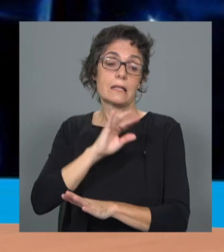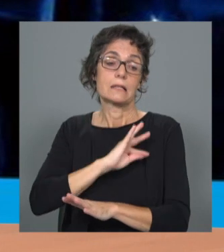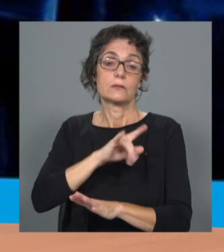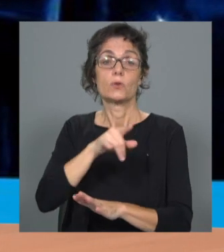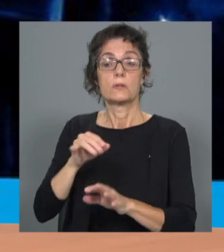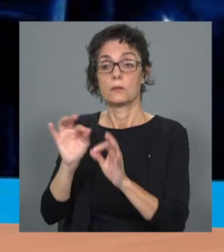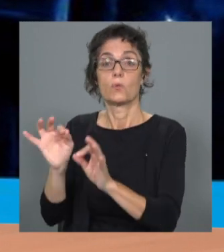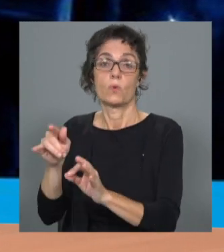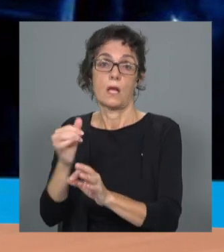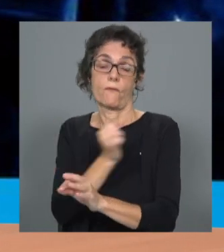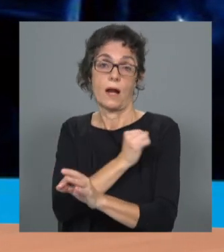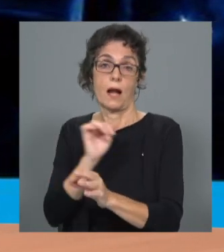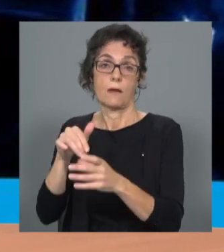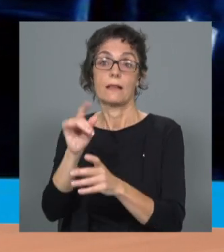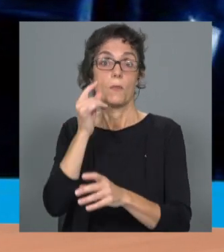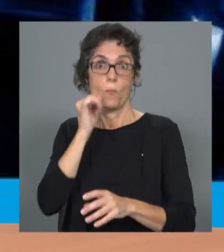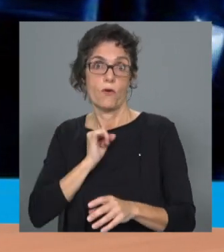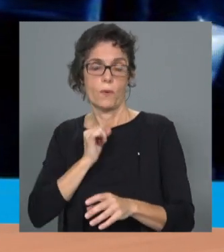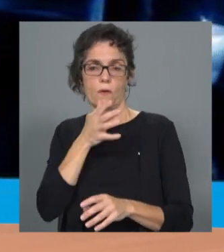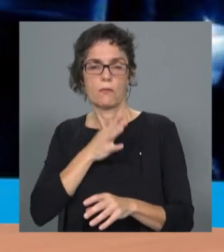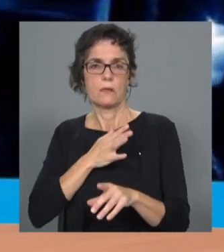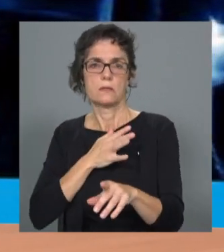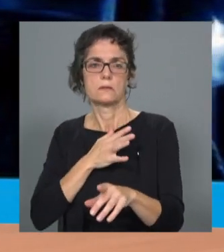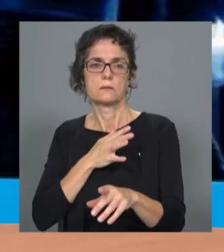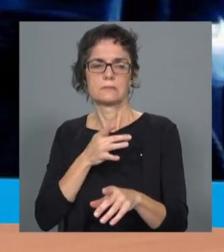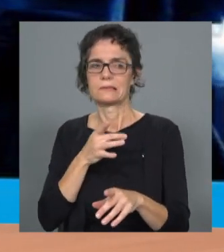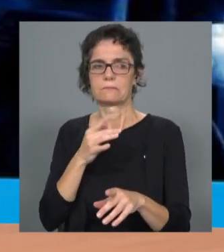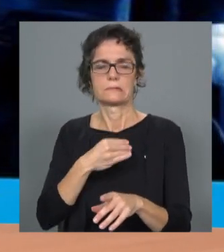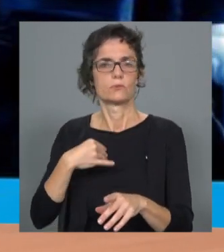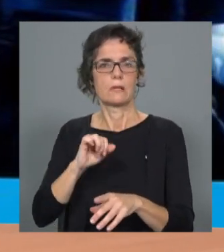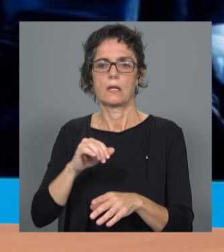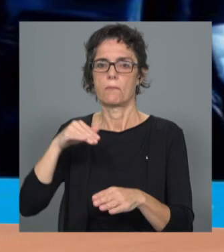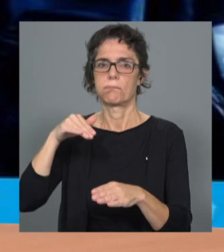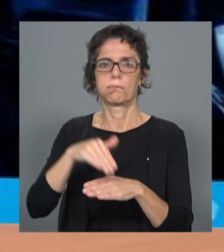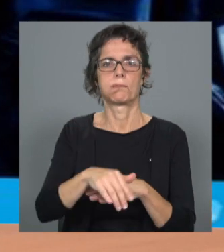também estava em casa, que ela estava pior e que tinha ido para o hospital.